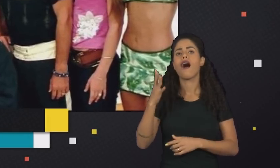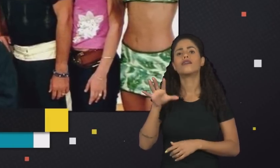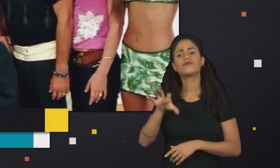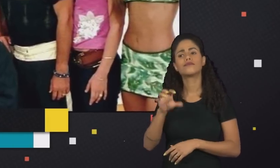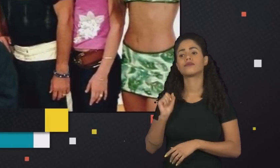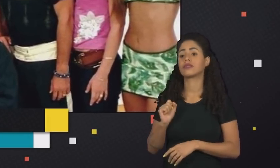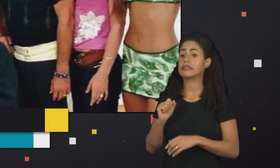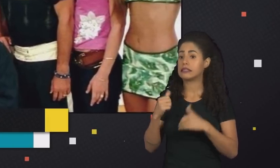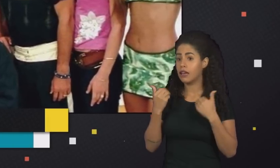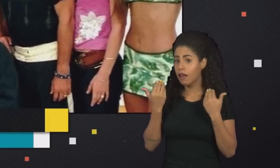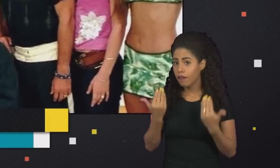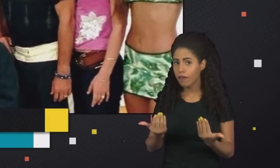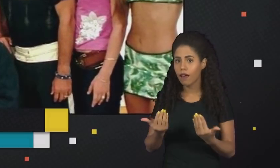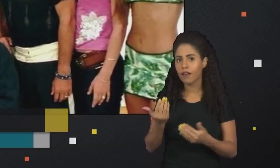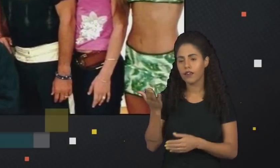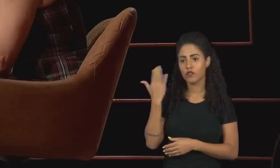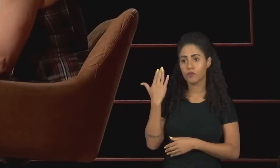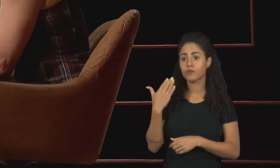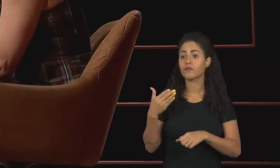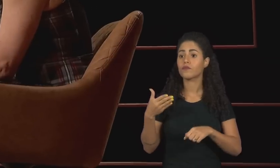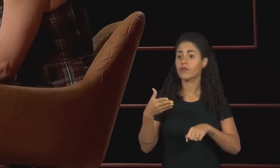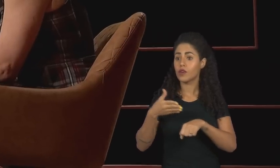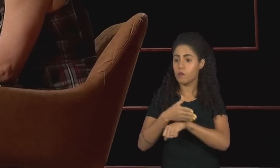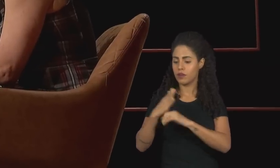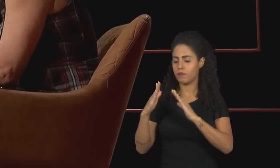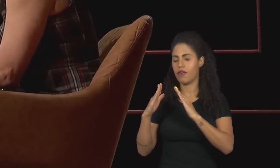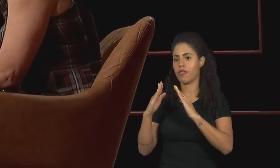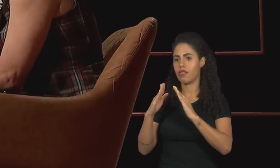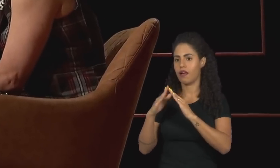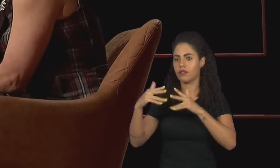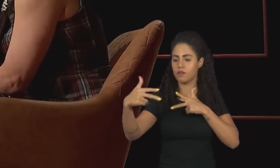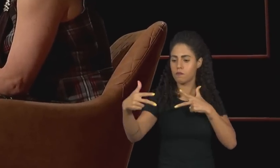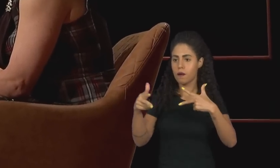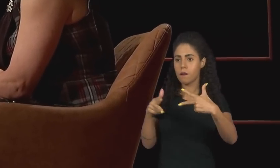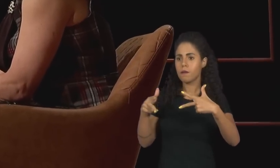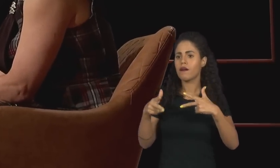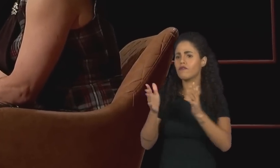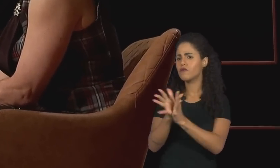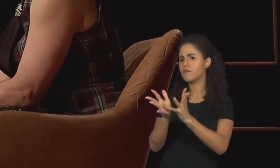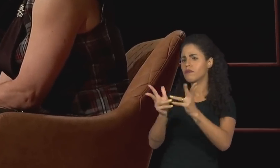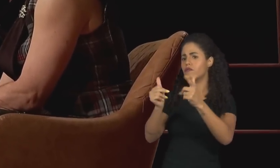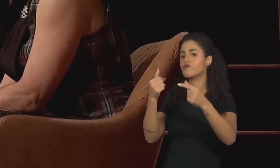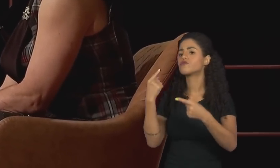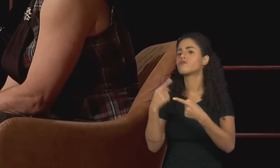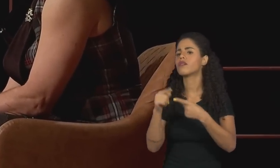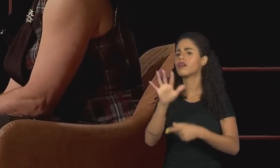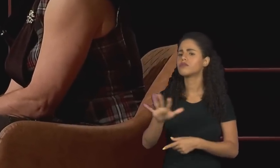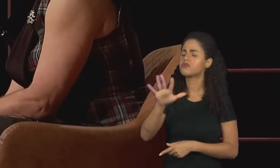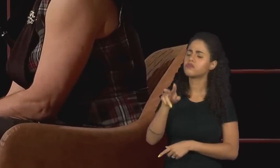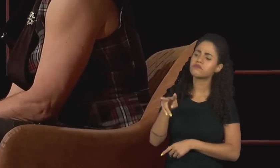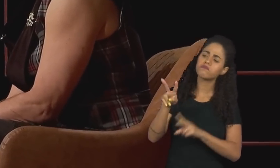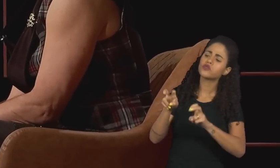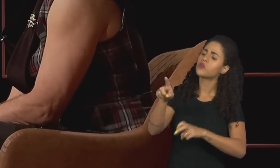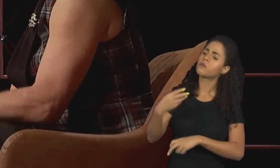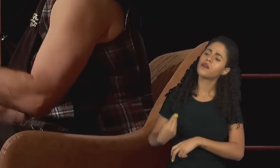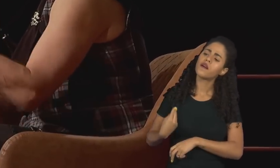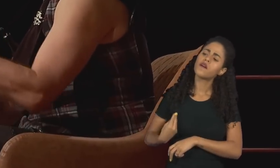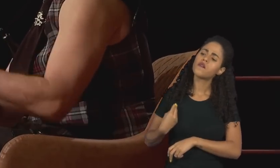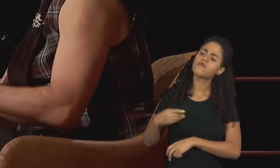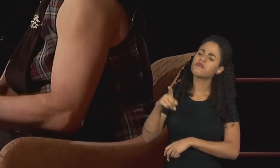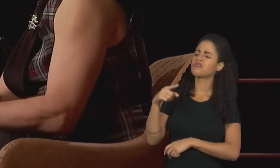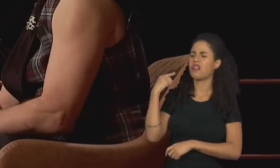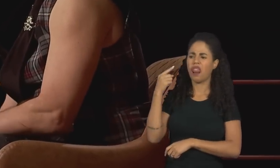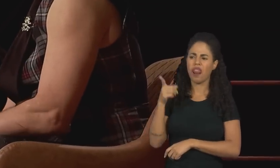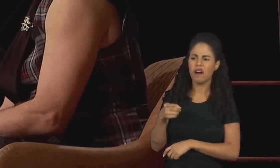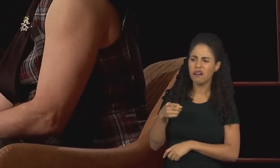aí eu entrei na Casa dos Artistas e para mim foi maravilhoso, assim, porque muita gente tinha uma imagem minha, tipo, esse cara é meio